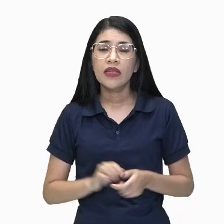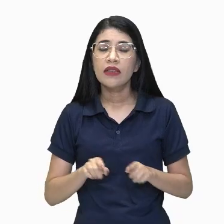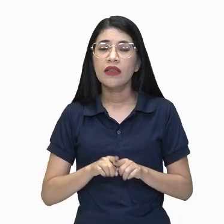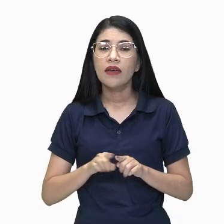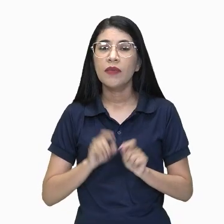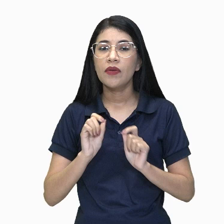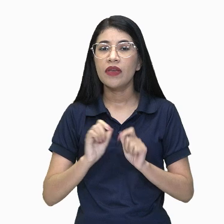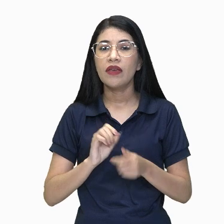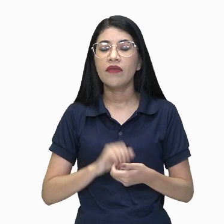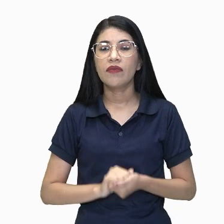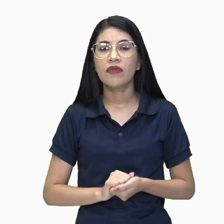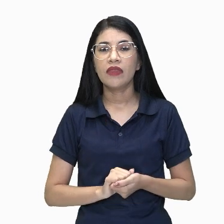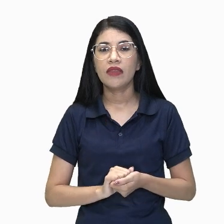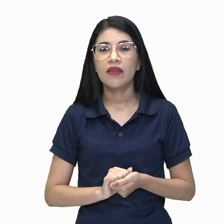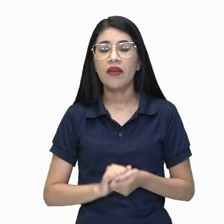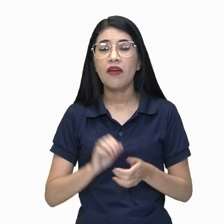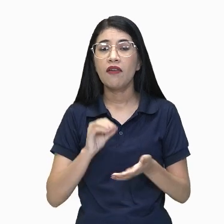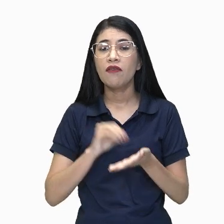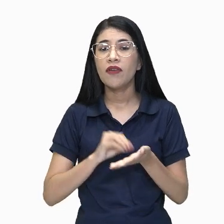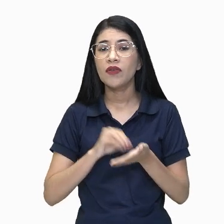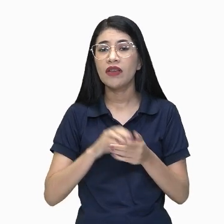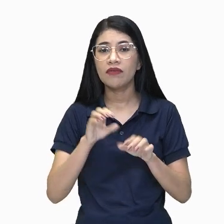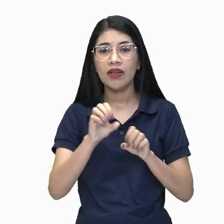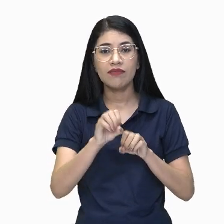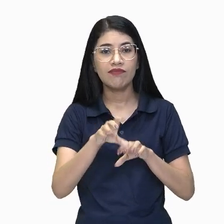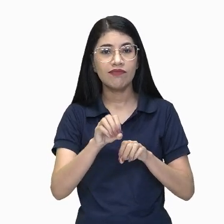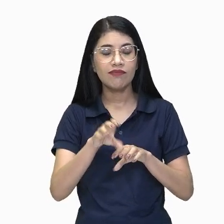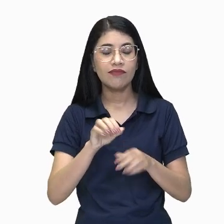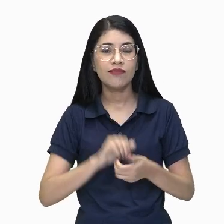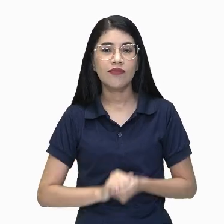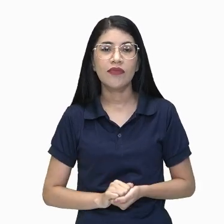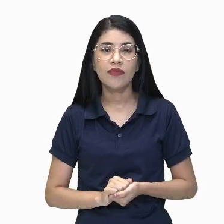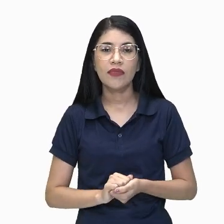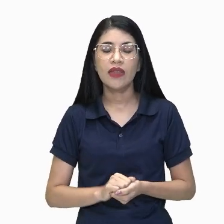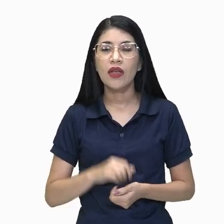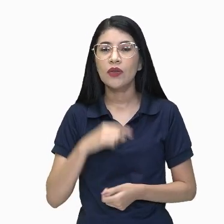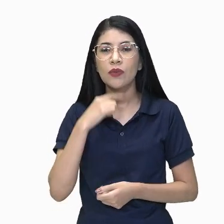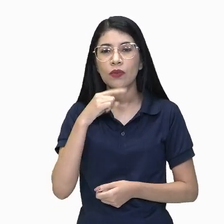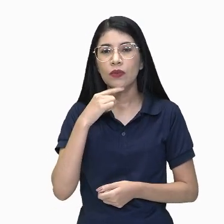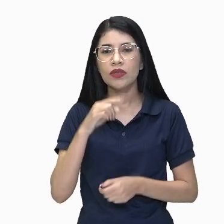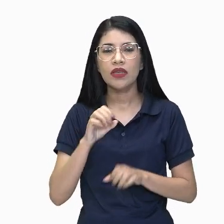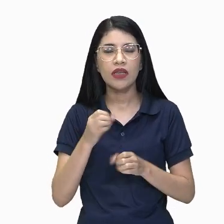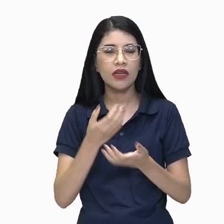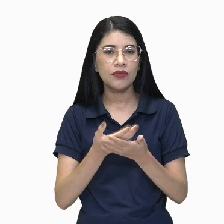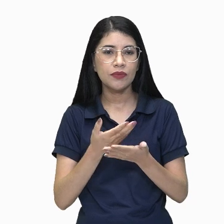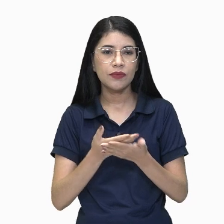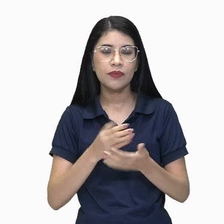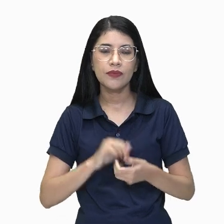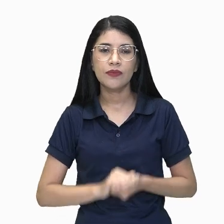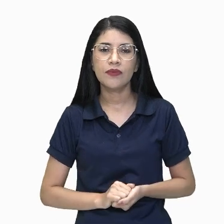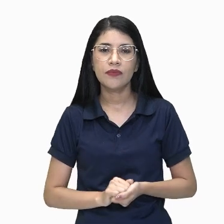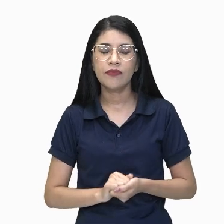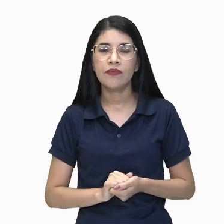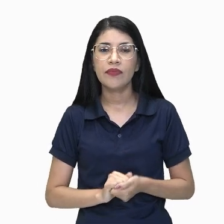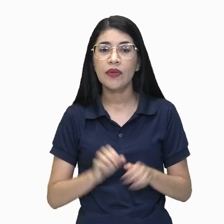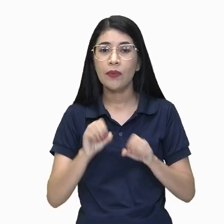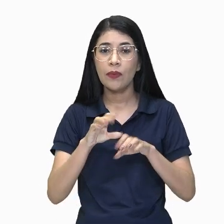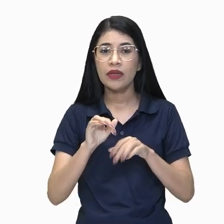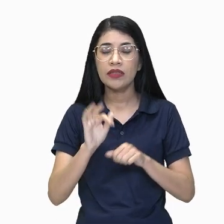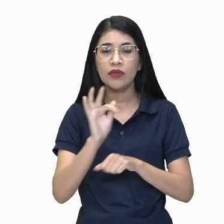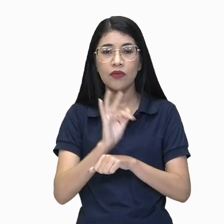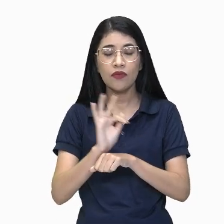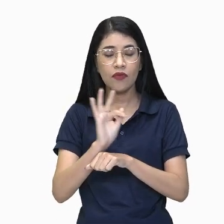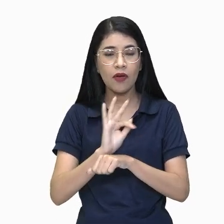falta de educação, né? Baixo acesso à educação. A educação formal,